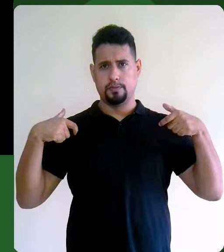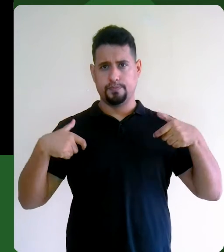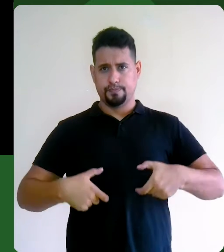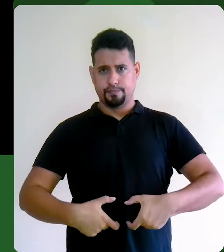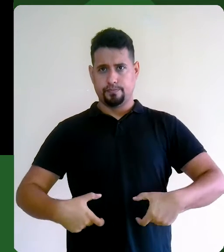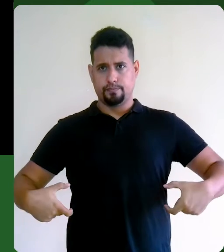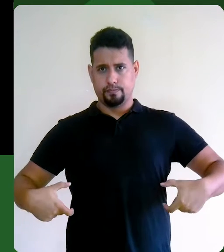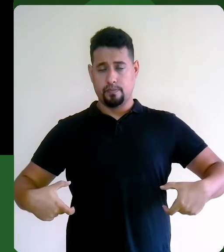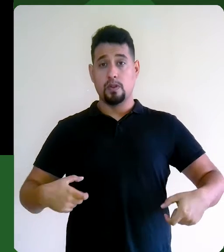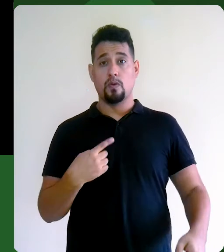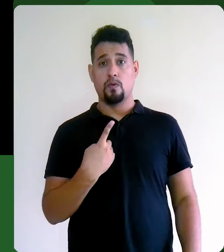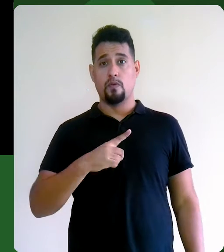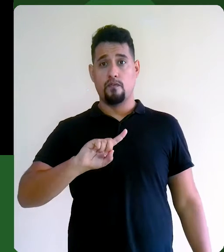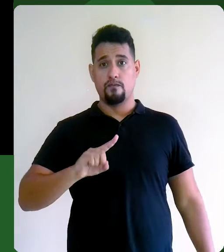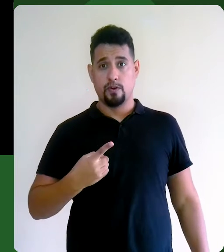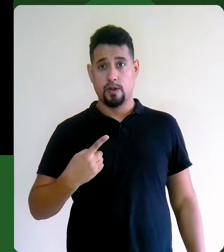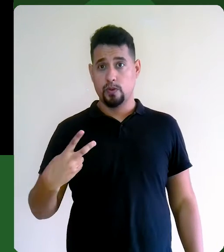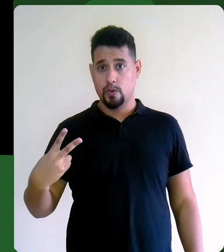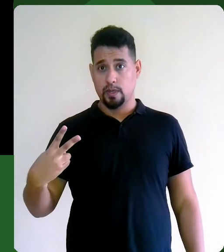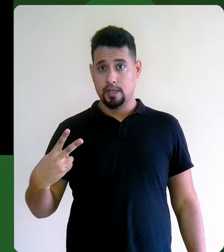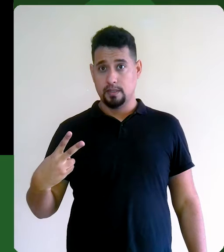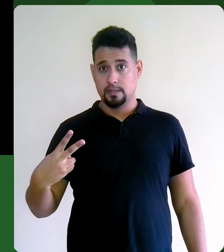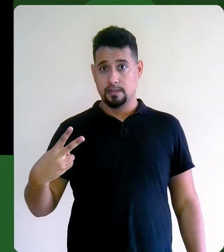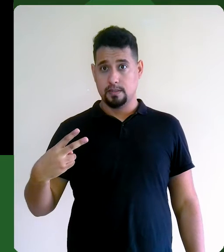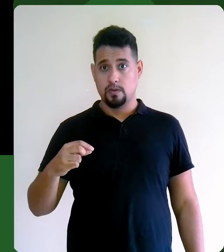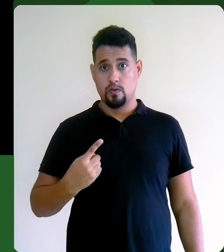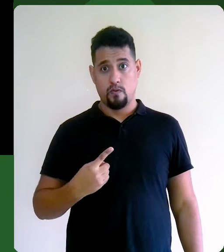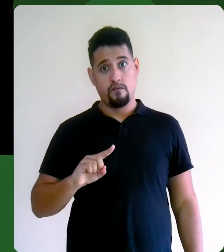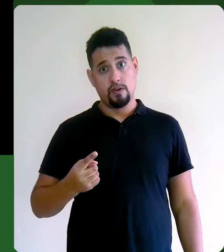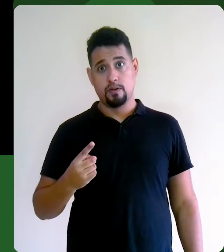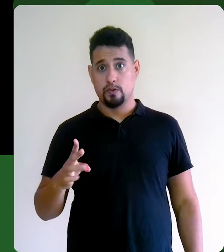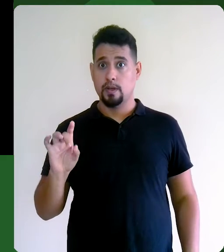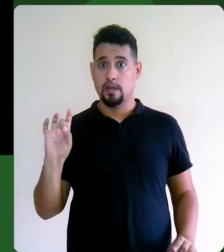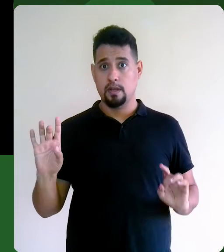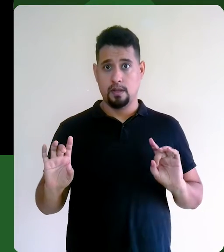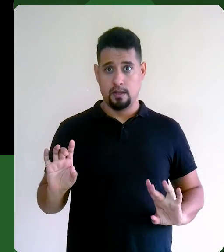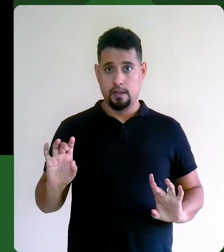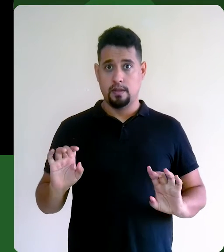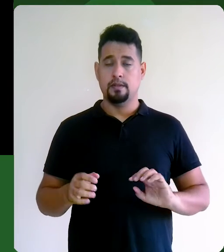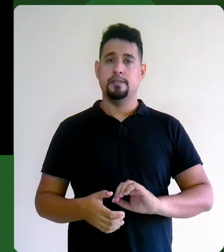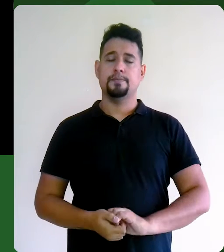ombros. Então, eu vou colocar 1,2 novamente para cada lado.